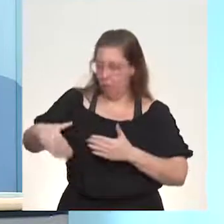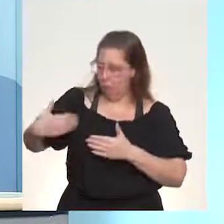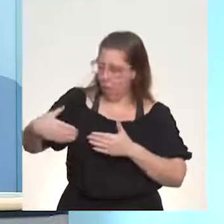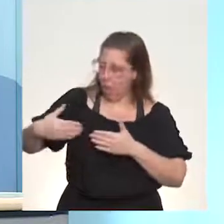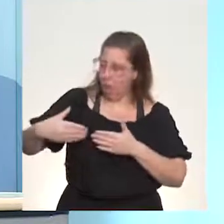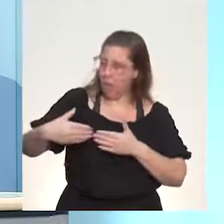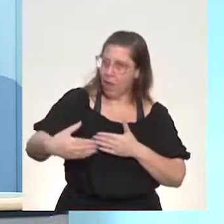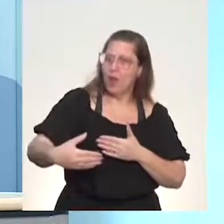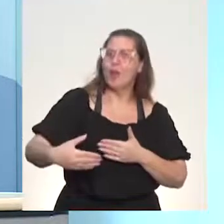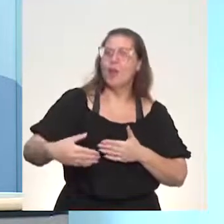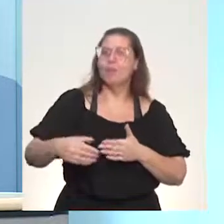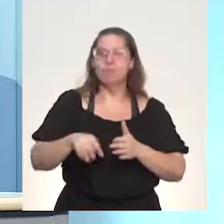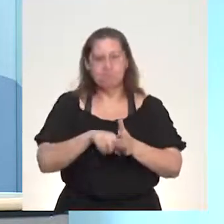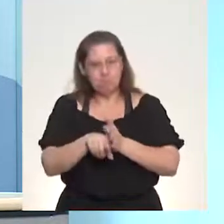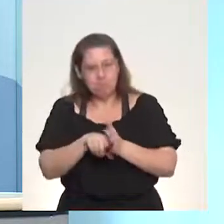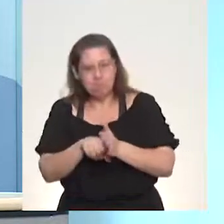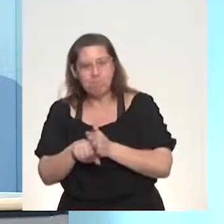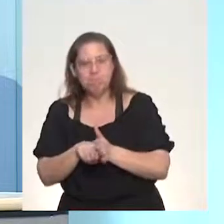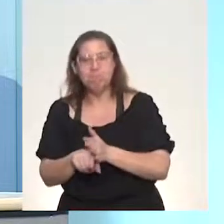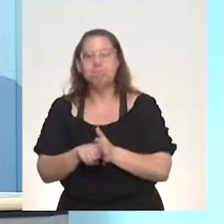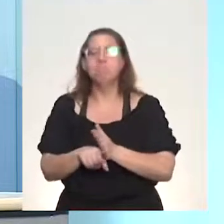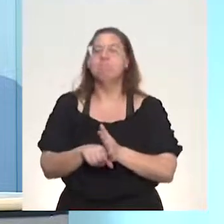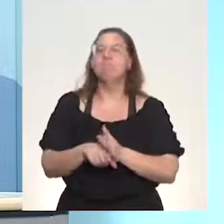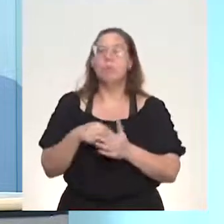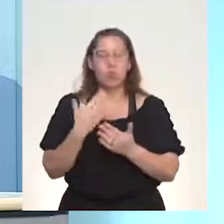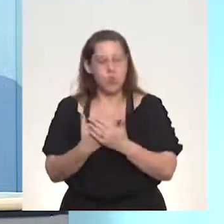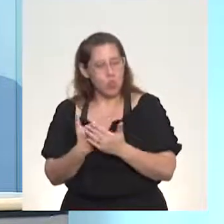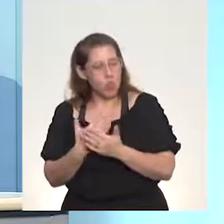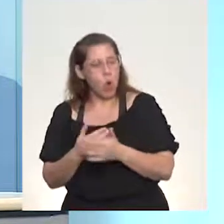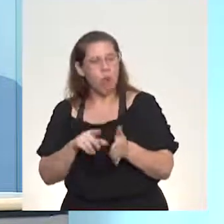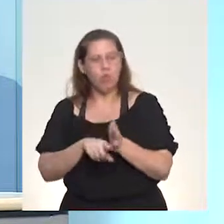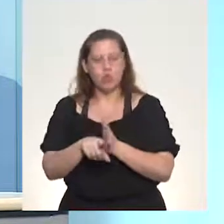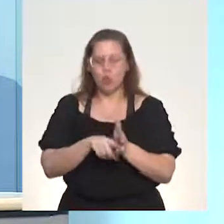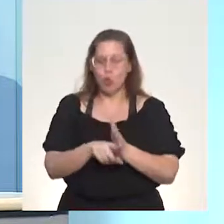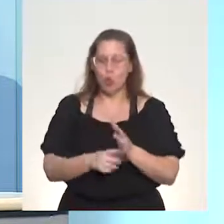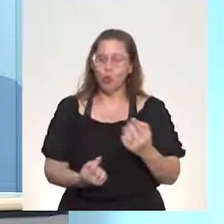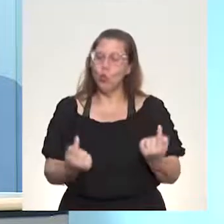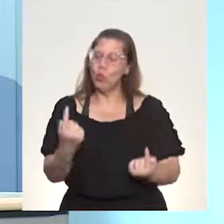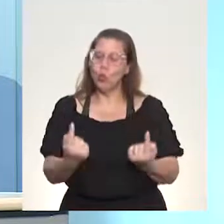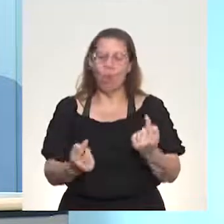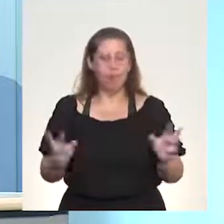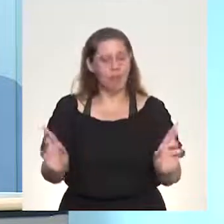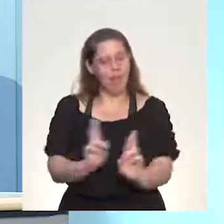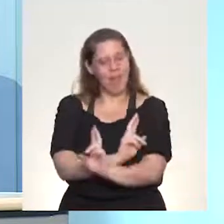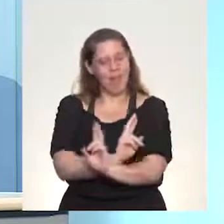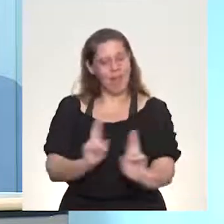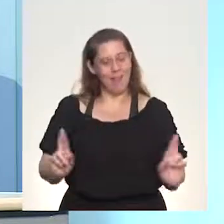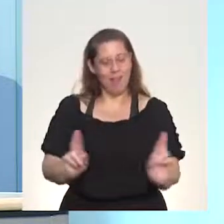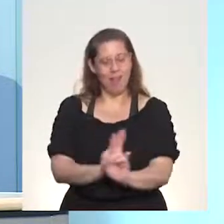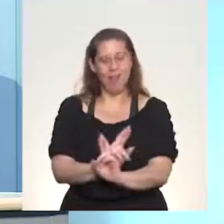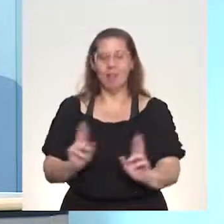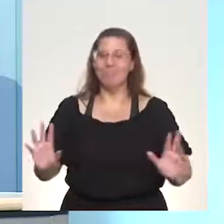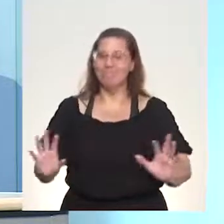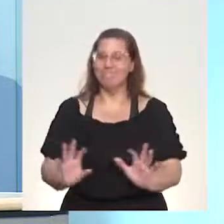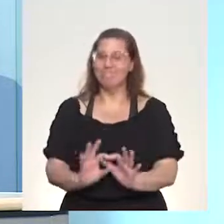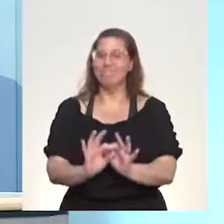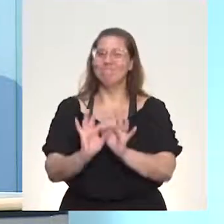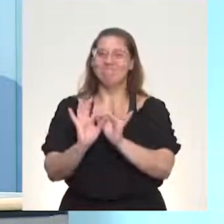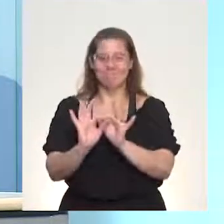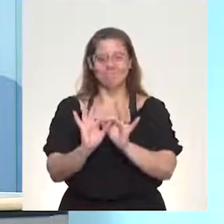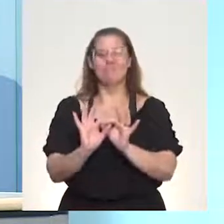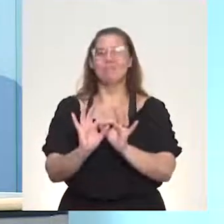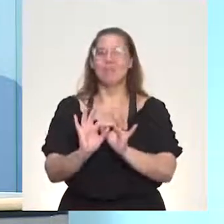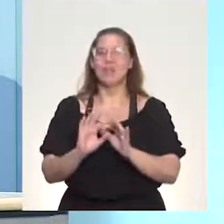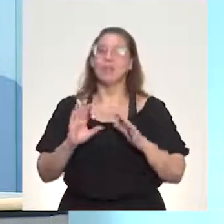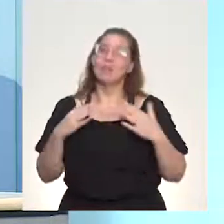mais elaborado, com essas relações que se estabelecem entre esses diferentes campos do saber, né? Então, isso é uma